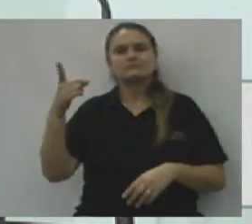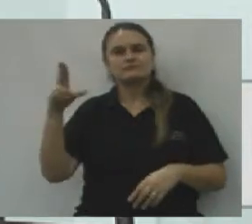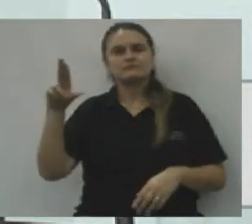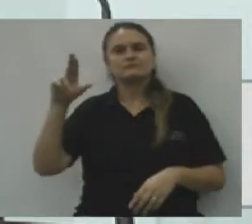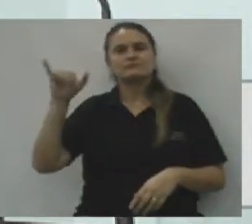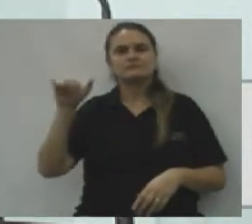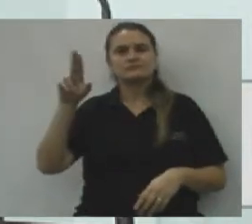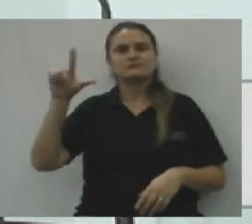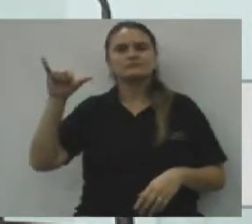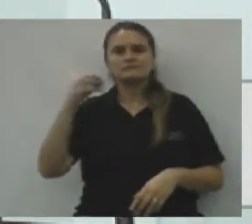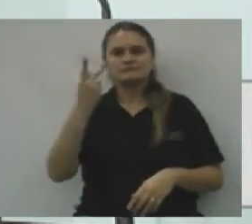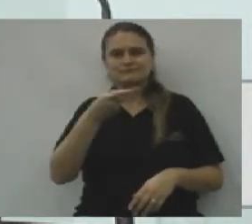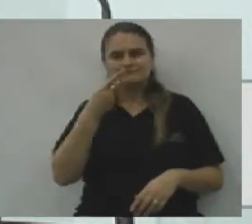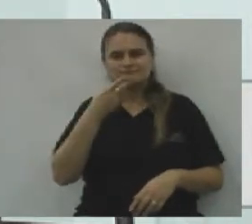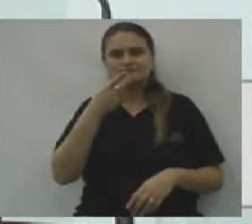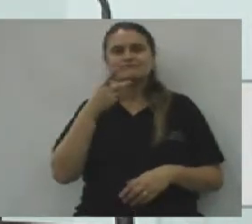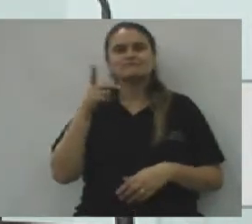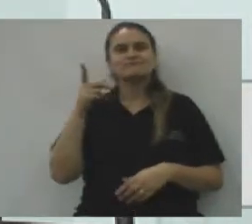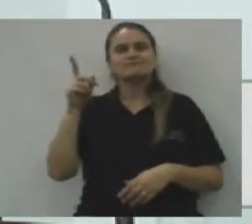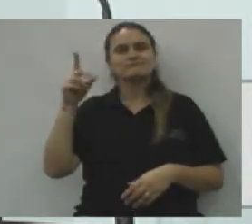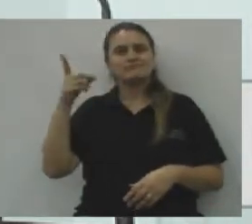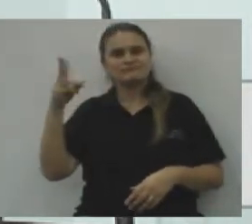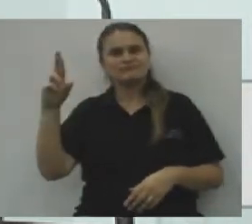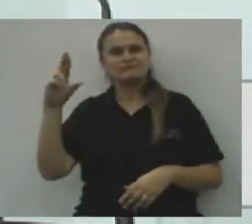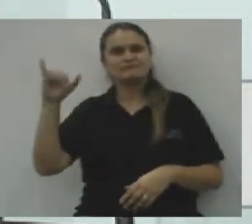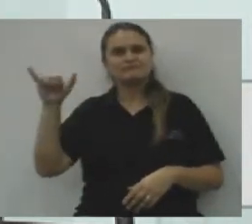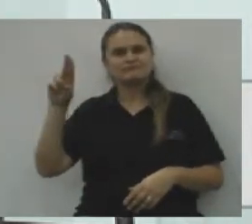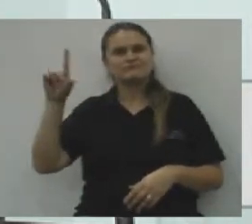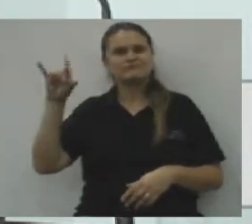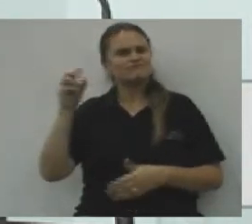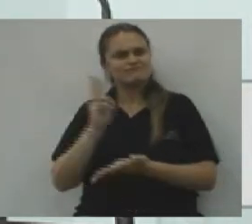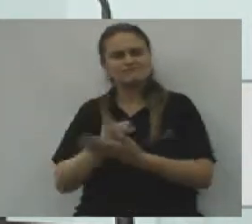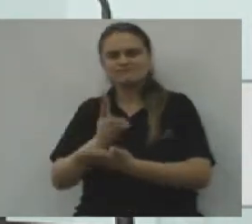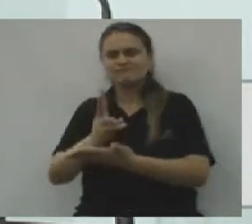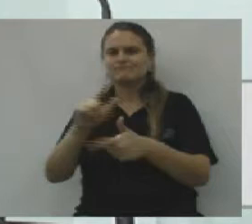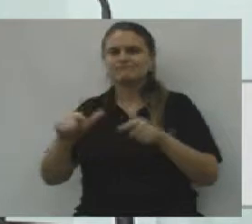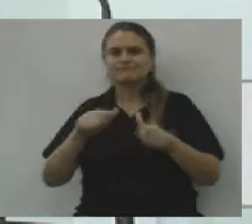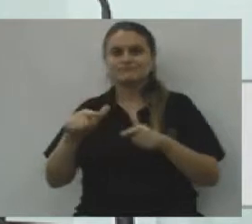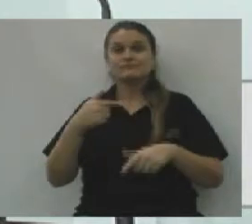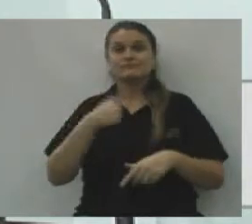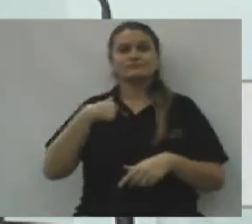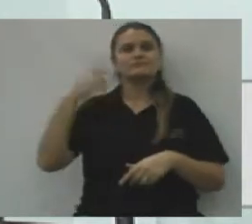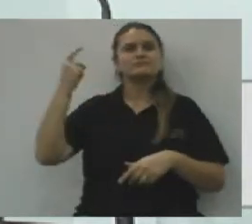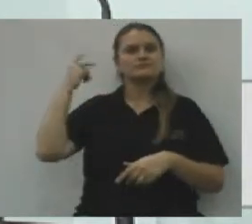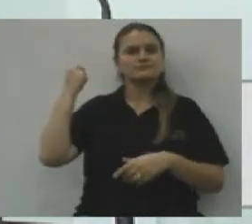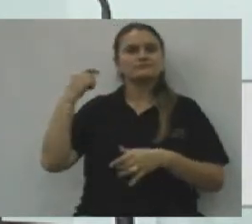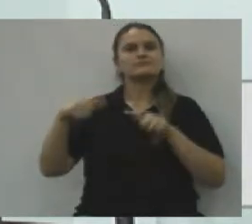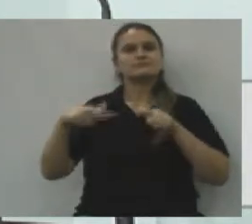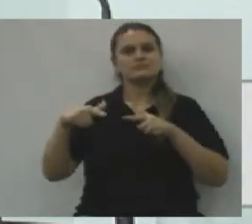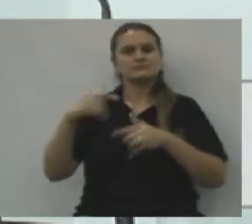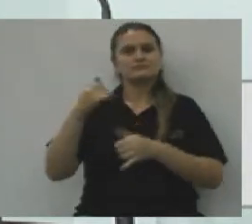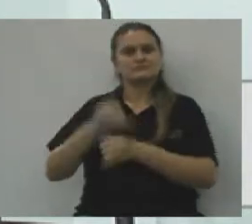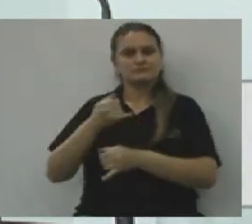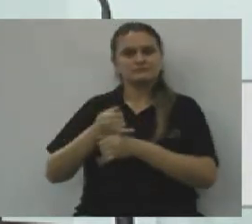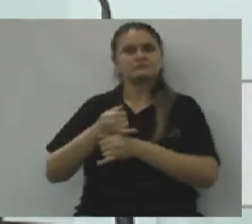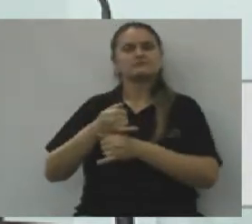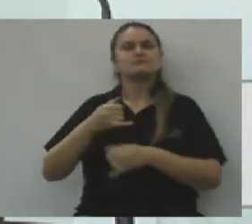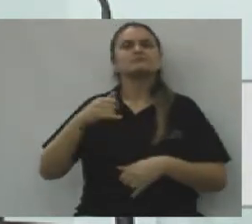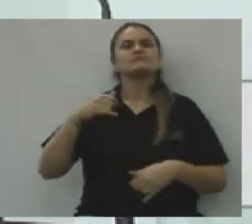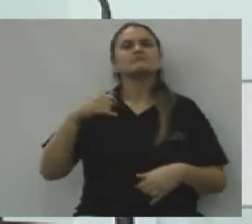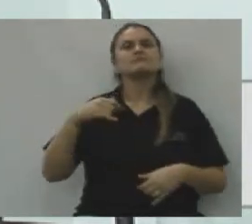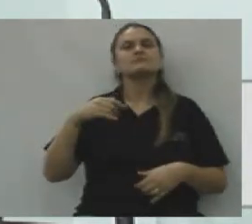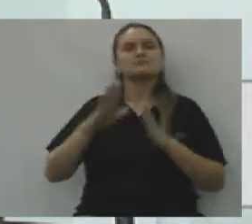Júlio, que é um colaborador, que quando eu estava na direção do Colégio São Cristóvão, por vezes, fui chamado pelo